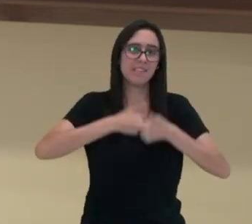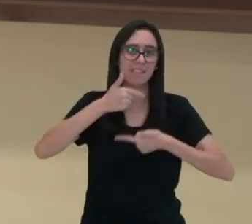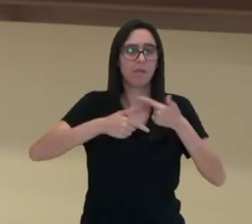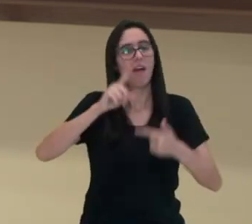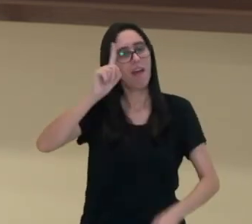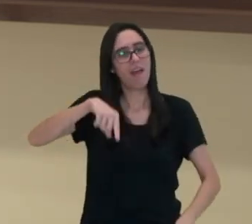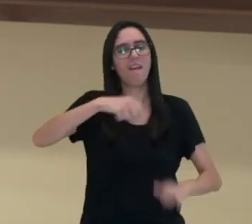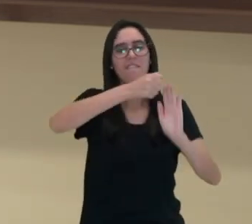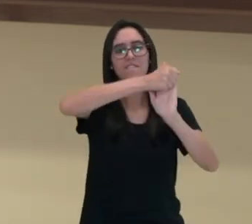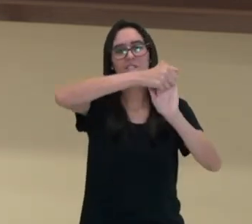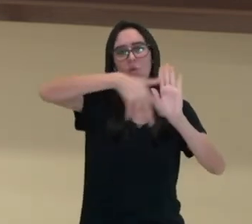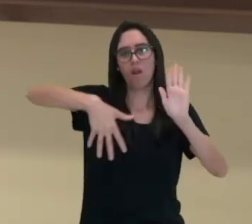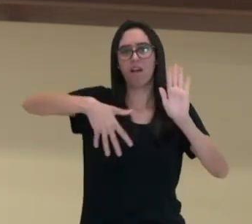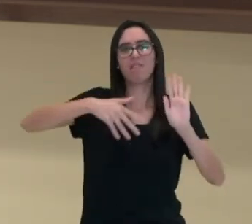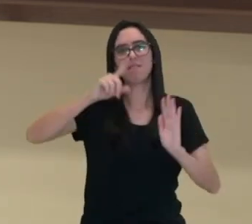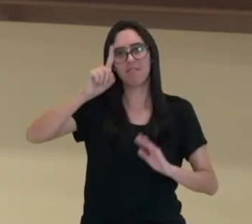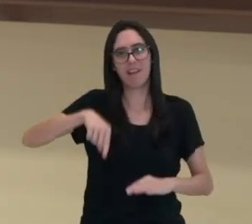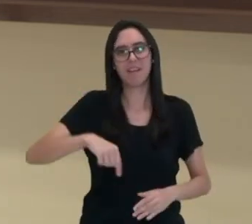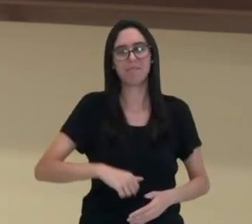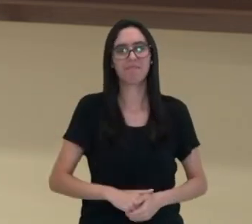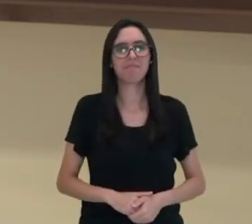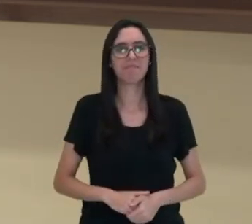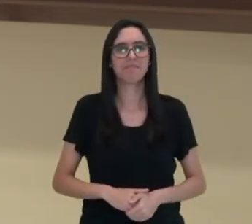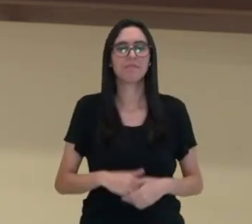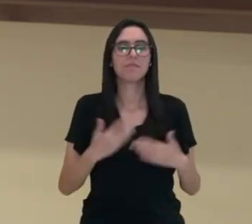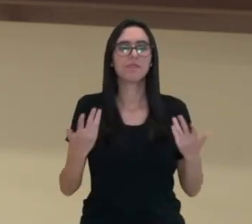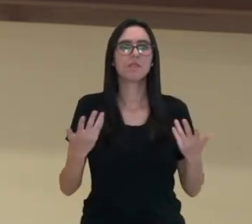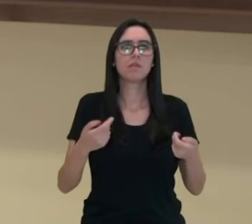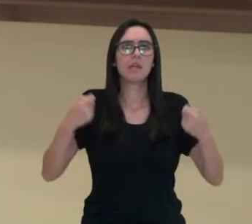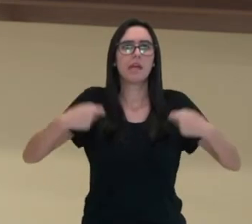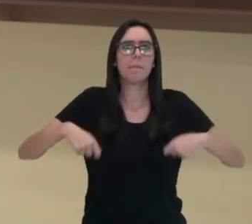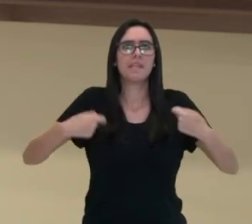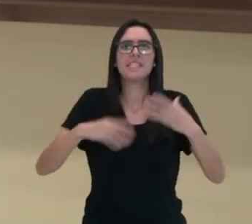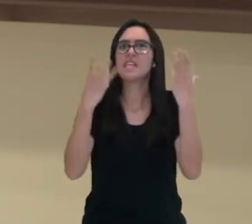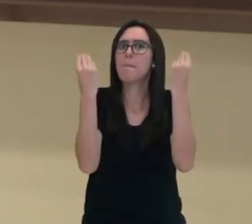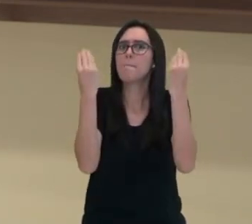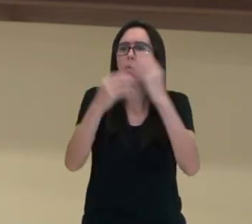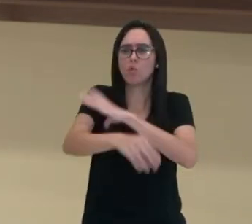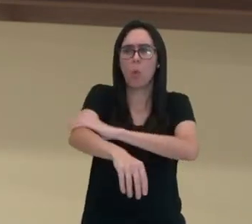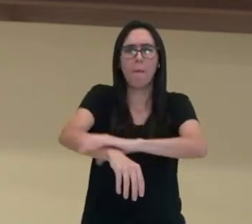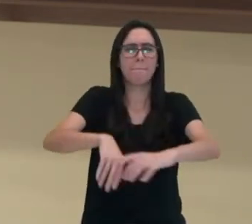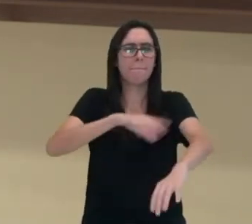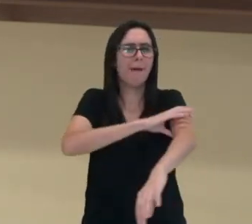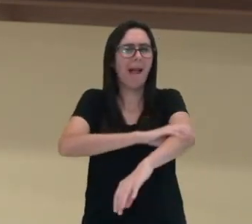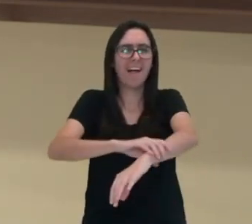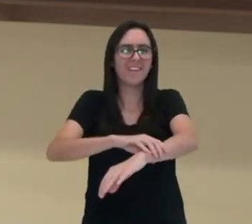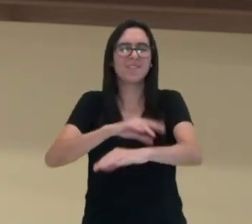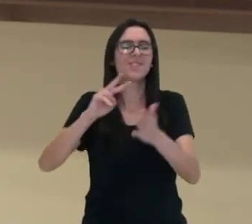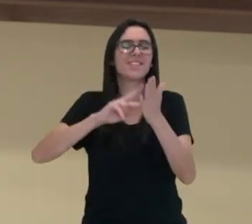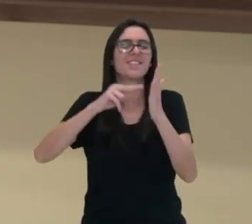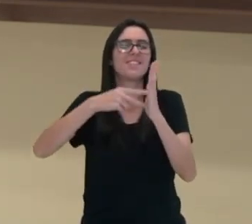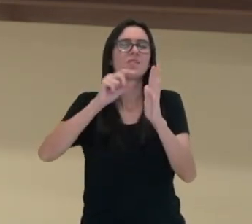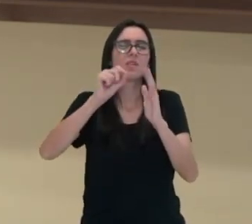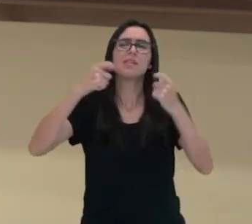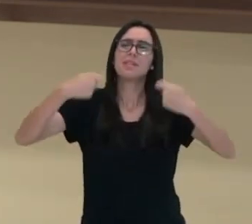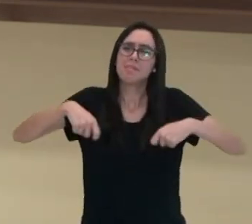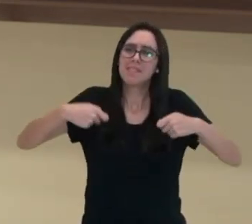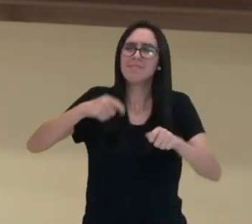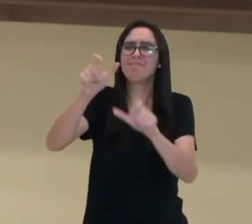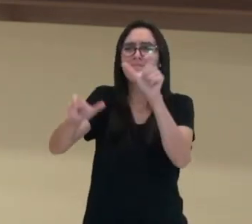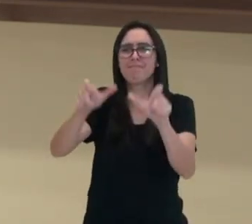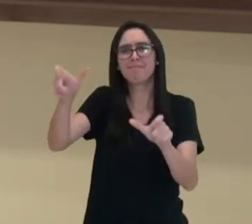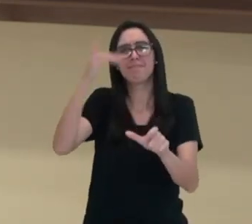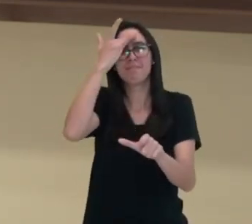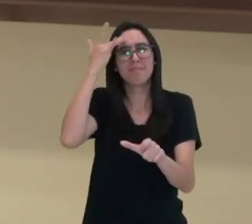de linguagem, aí de uma linguagem figurada, né? Então, ao invés de dizer precisava de muitos trabalhadores, disse o quê? Precisava de muitos